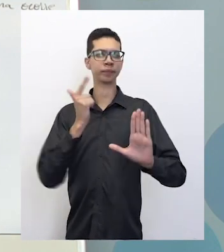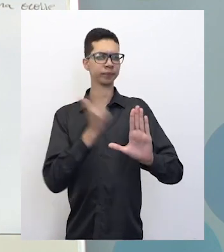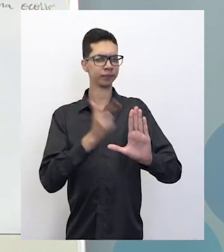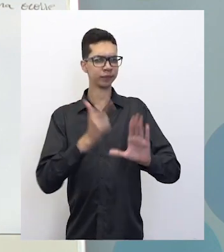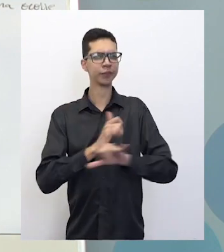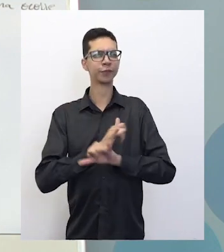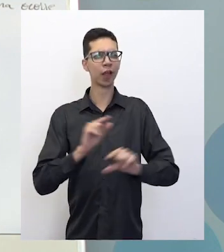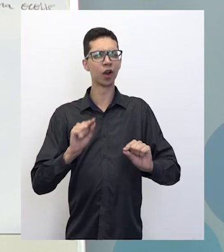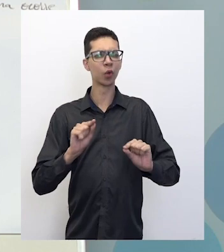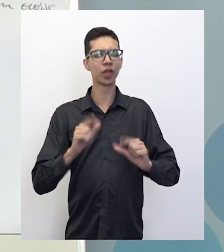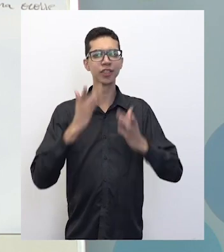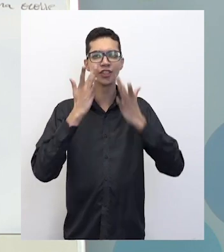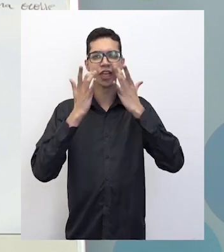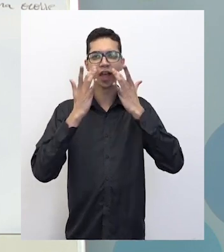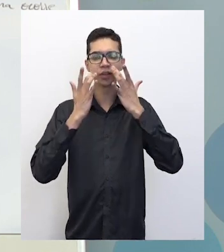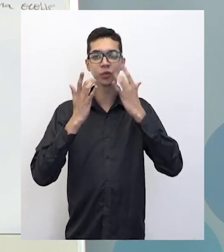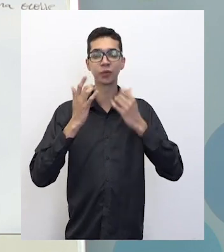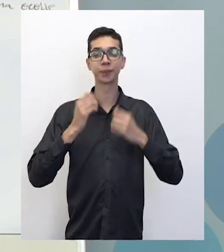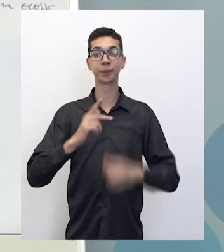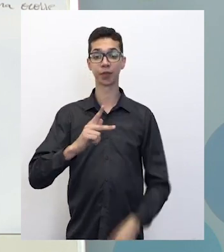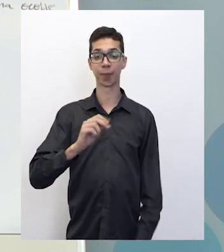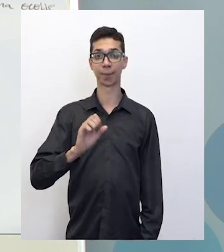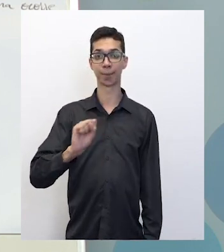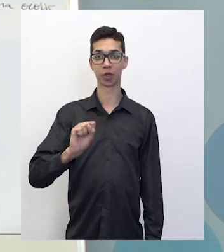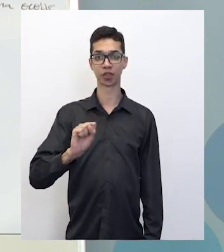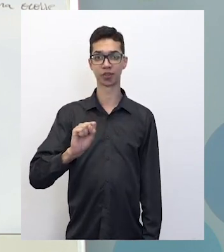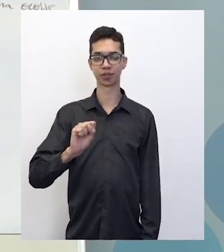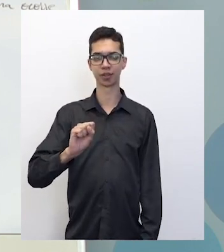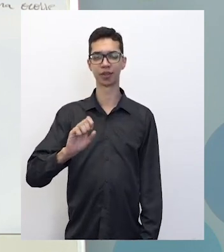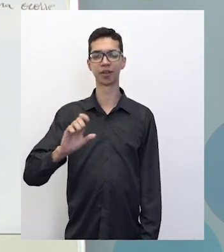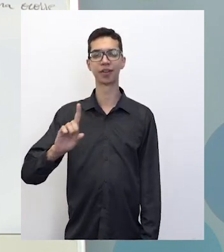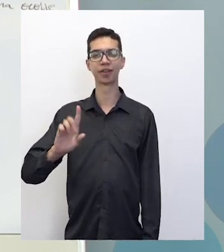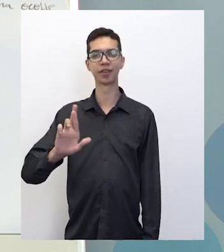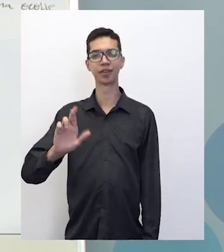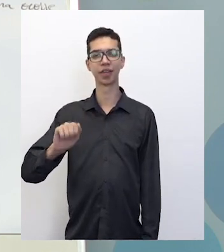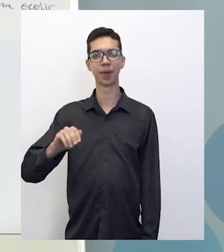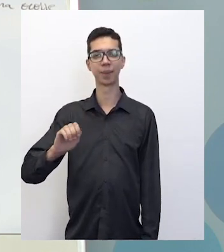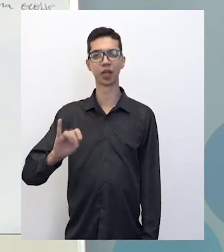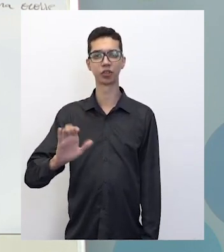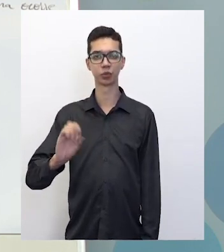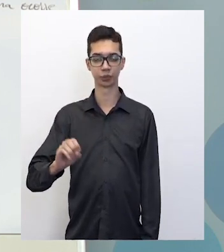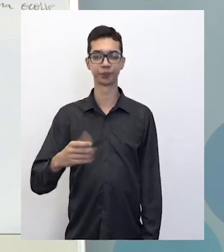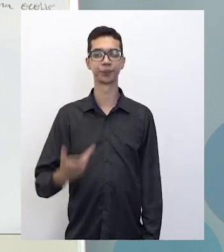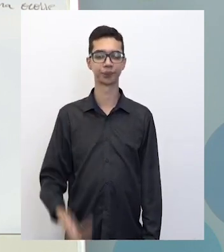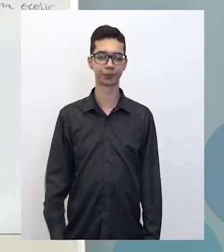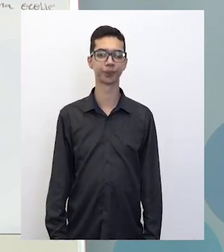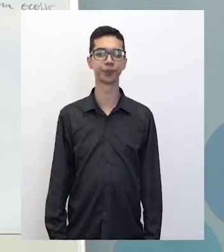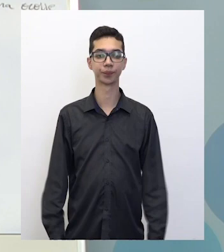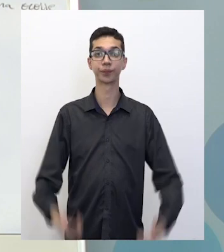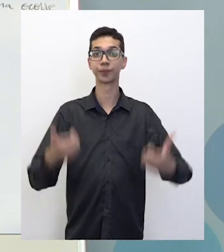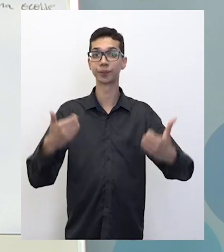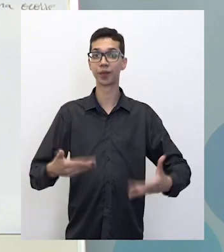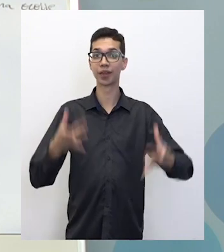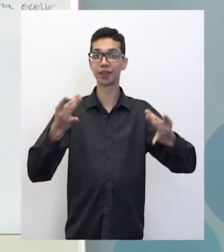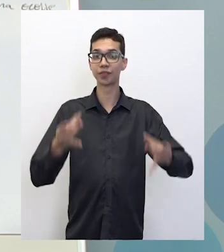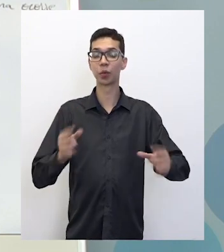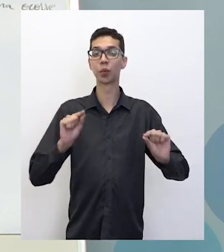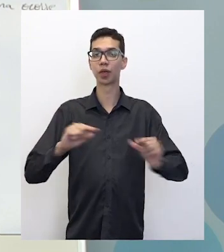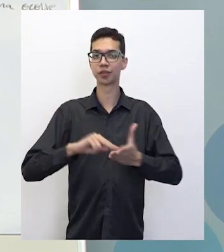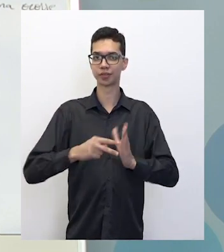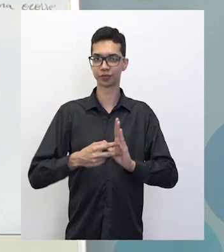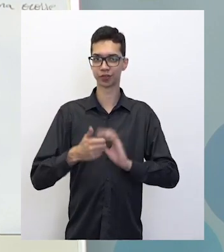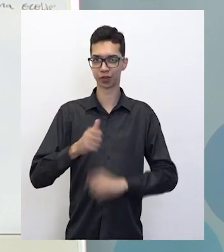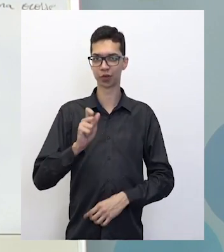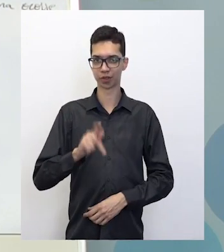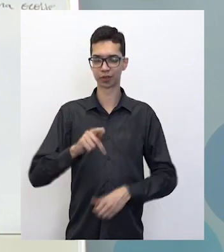o teatro pós-dramático, né? Gente, o teatro pós-dramático, a gente vai entrar um pouquinho nessa definição, né, do que ele é, tá?